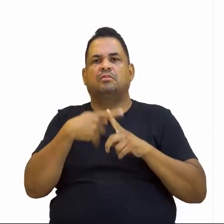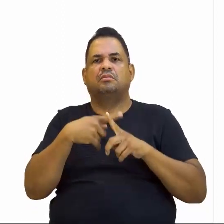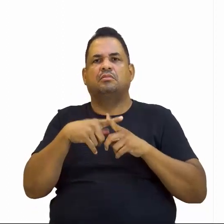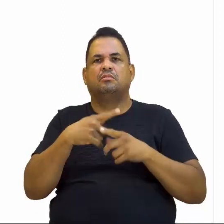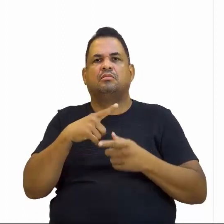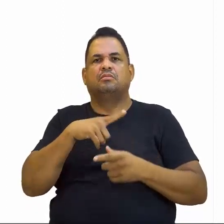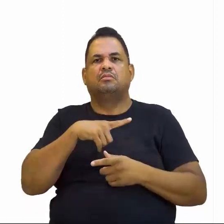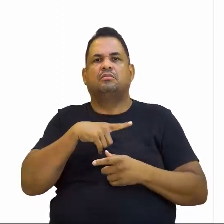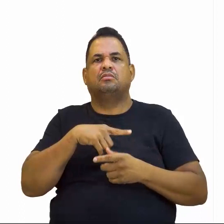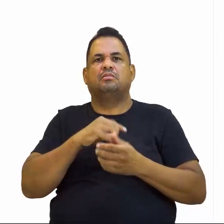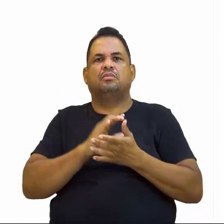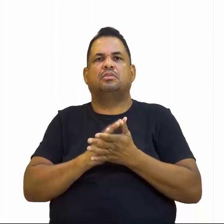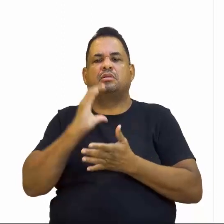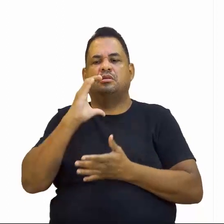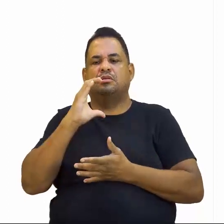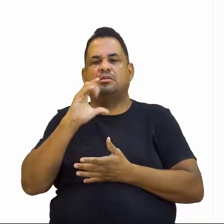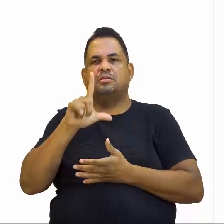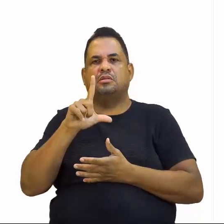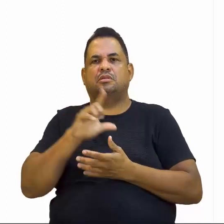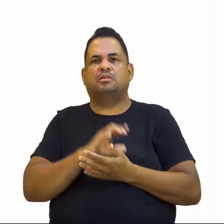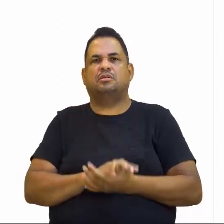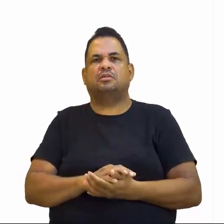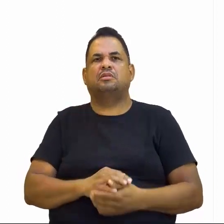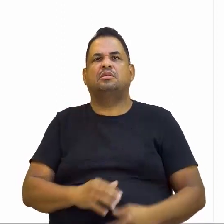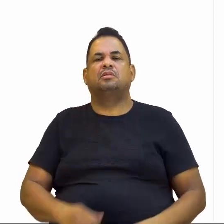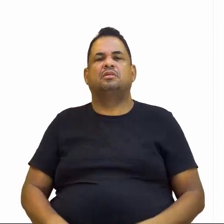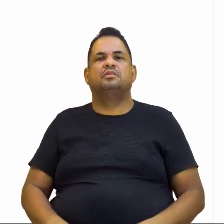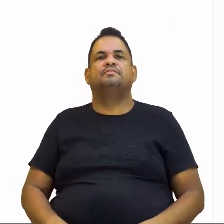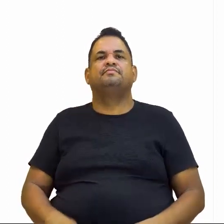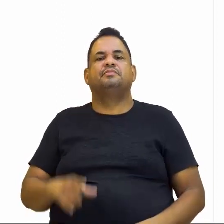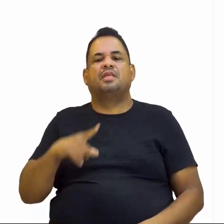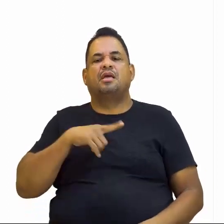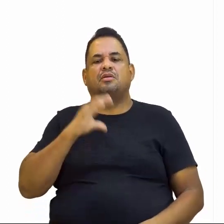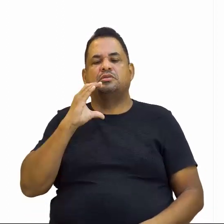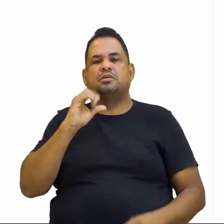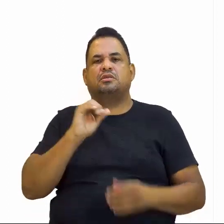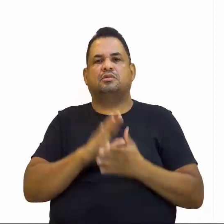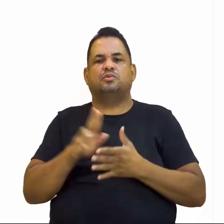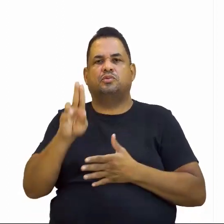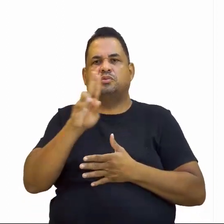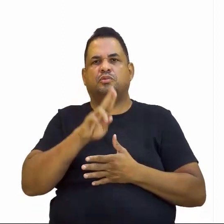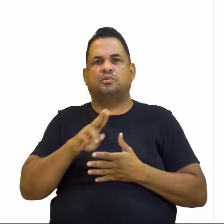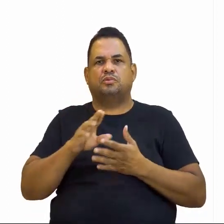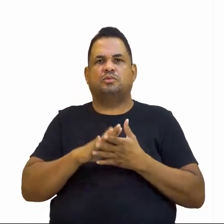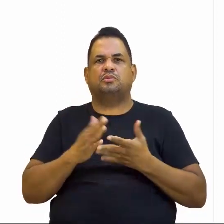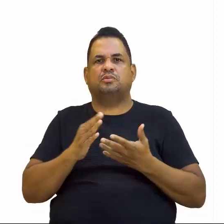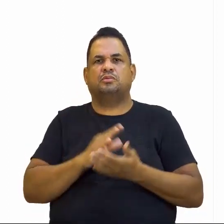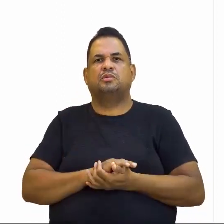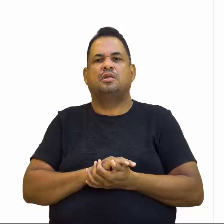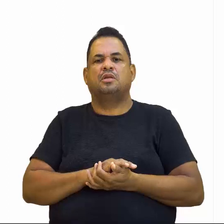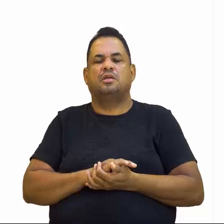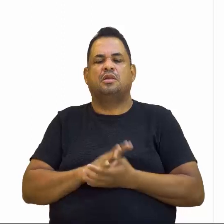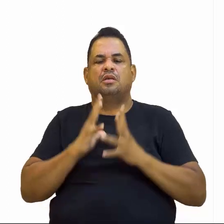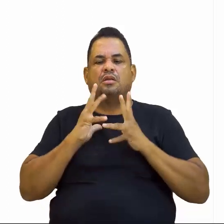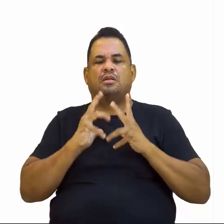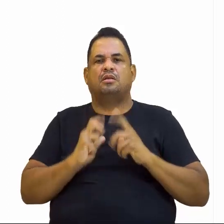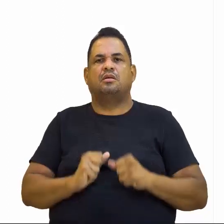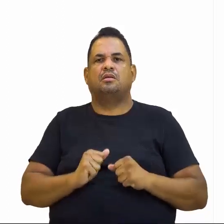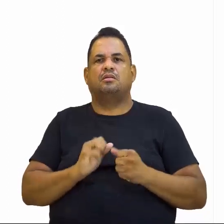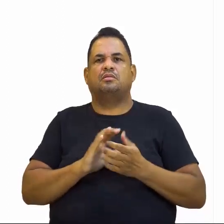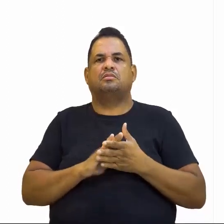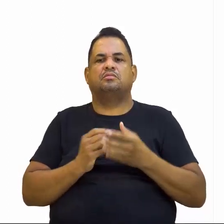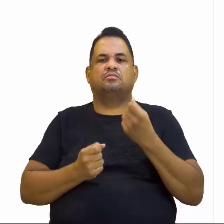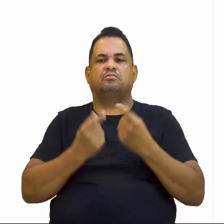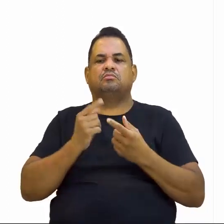presença do cloro, né? A presença do cloro faz com que ele possa ser utilizado como antisséptico e eliminar